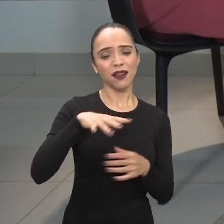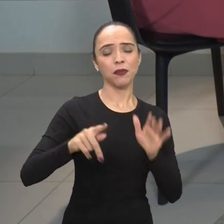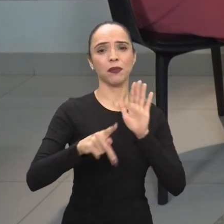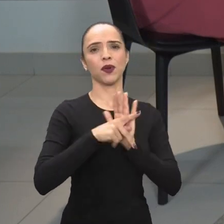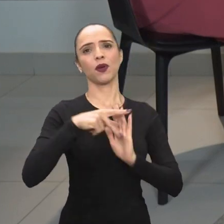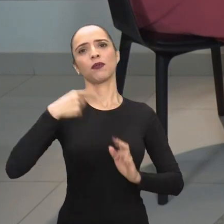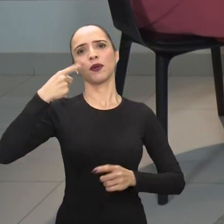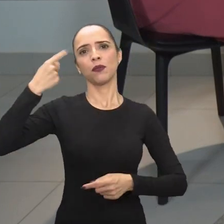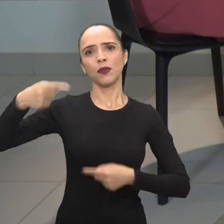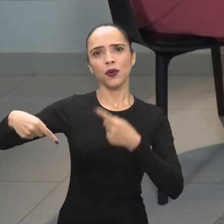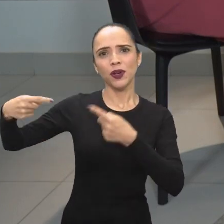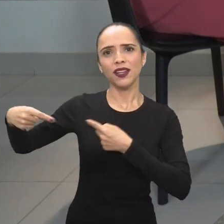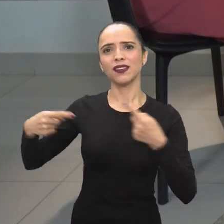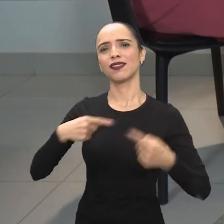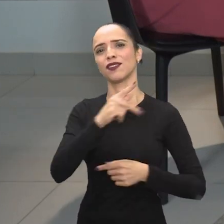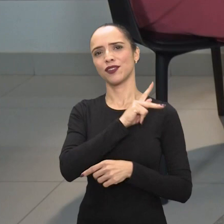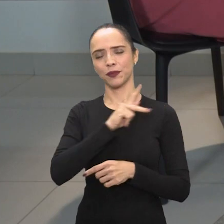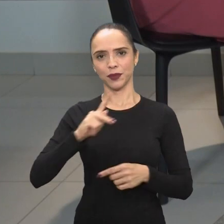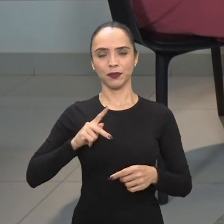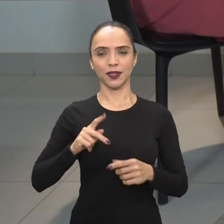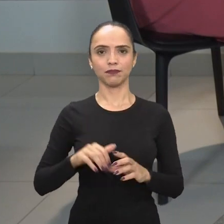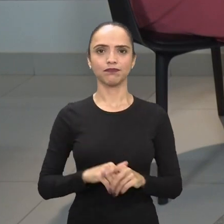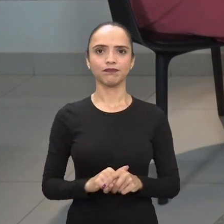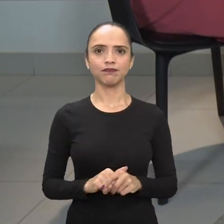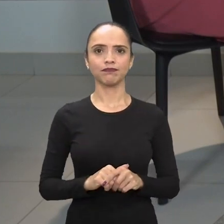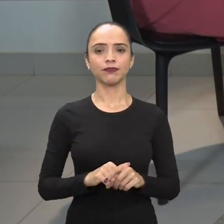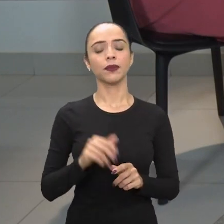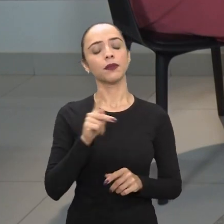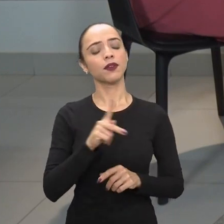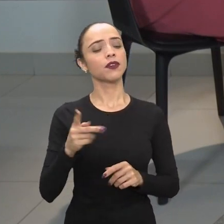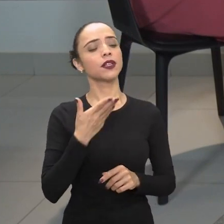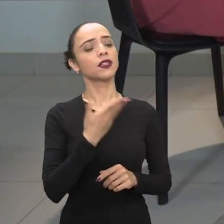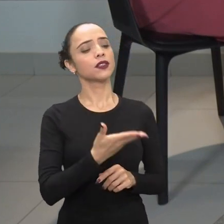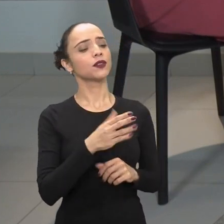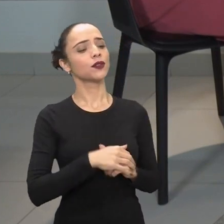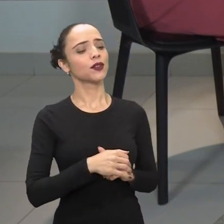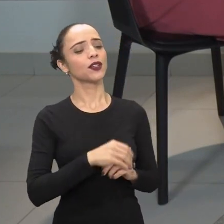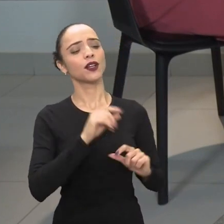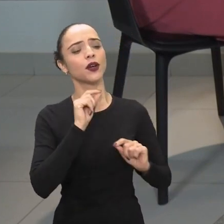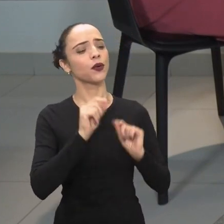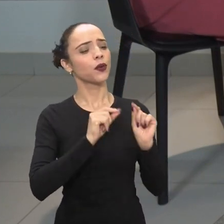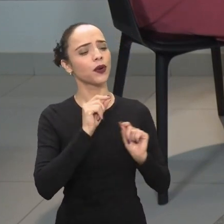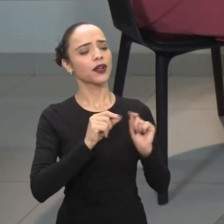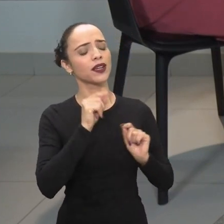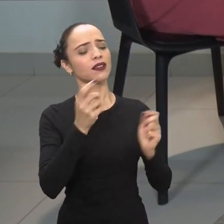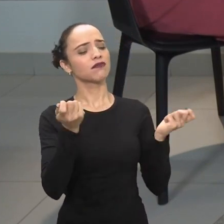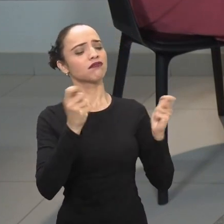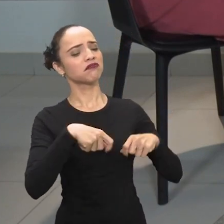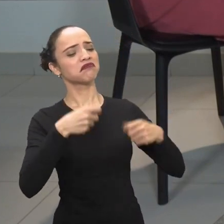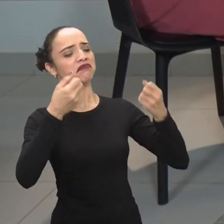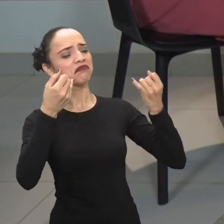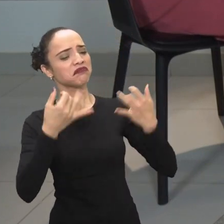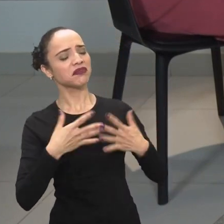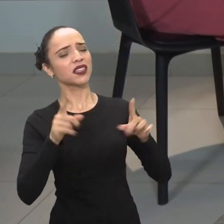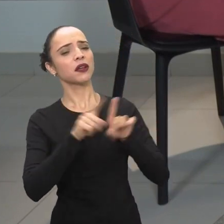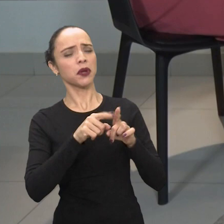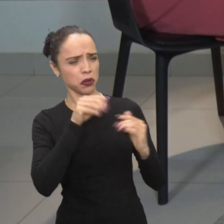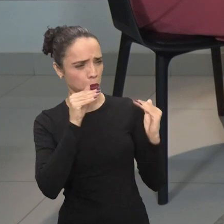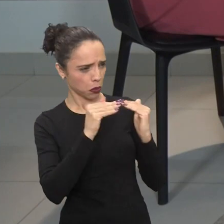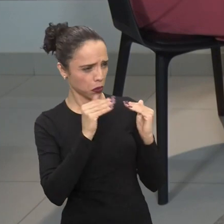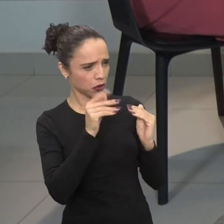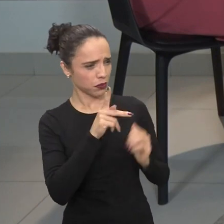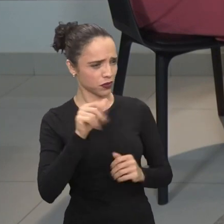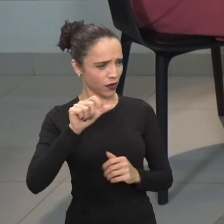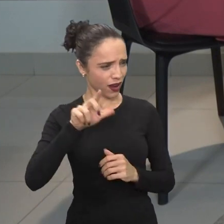públicas O que que a senhora pode nos dizer a respeito da análise que a senhora fez esses planos a senhora concorda com a